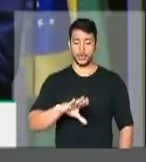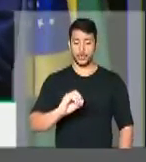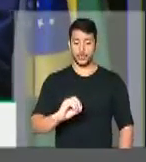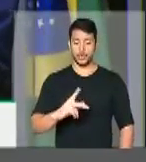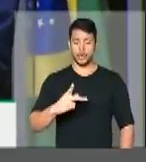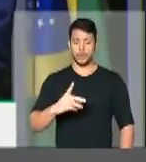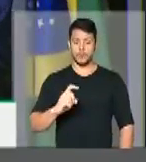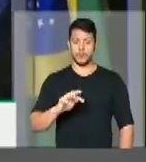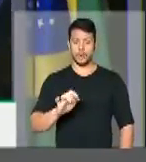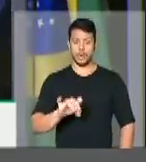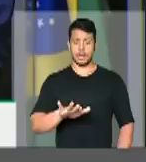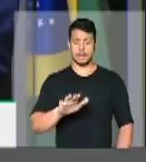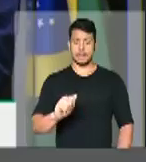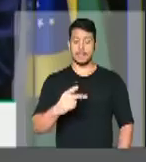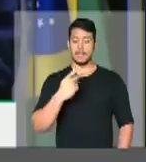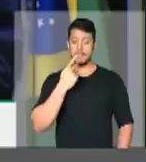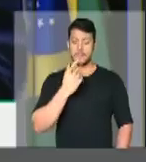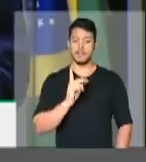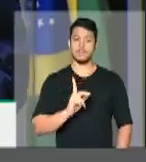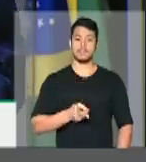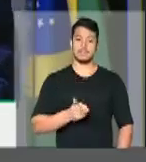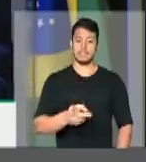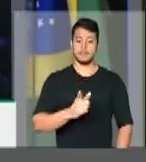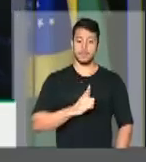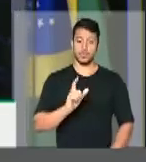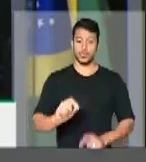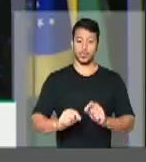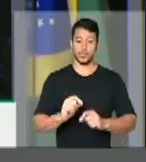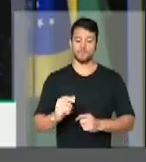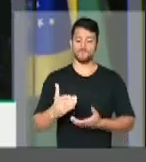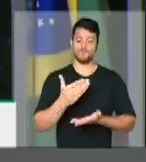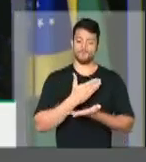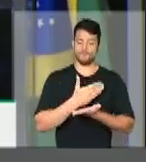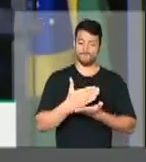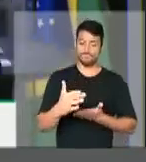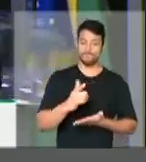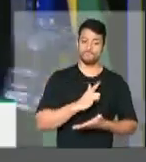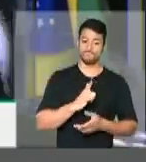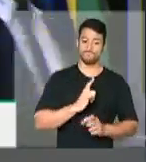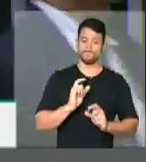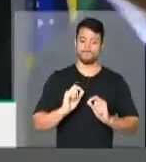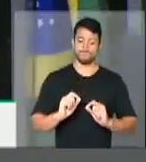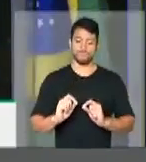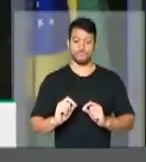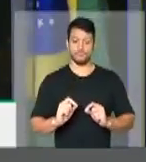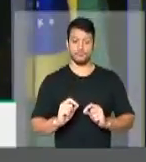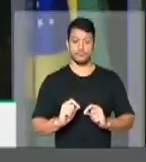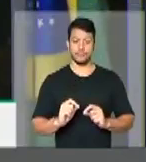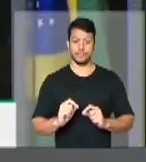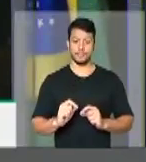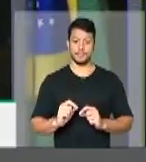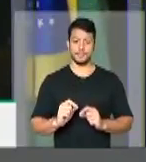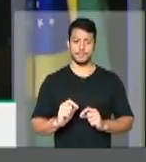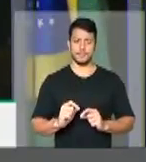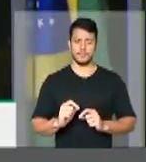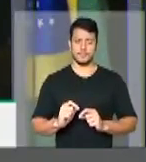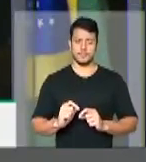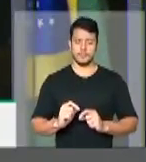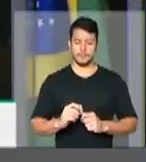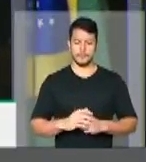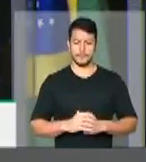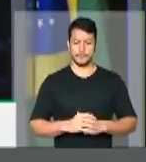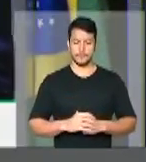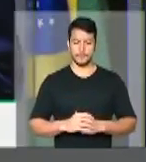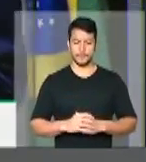a anistia e a própria abertura política. Ele começou também com a própria Sociedade Brasileira de Progresso da Ciência. Era